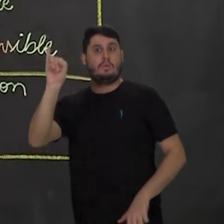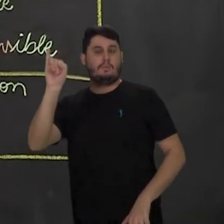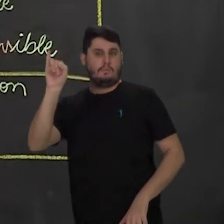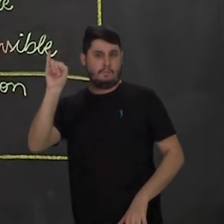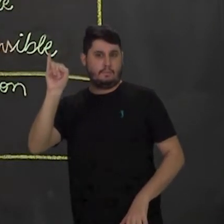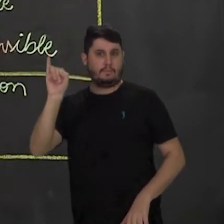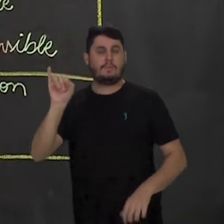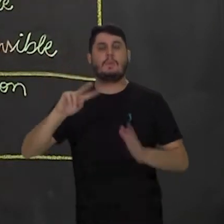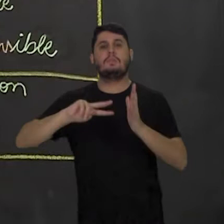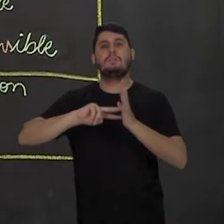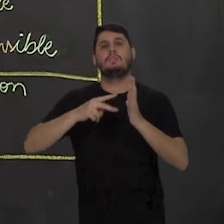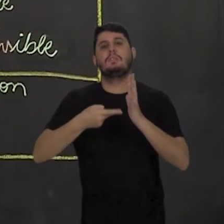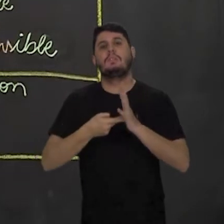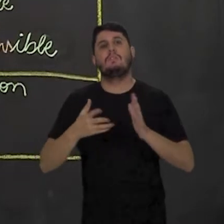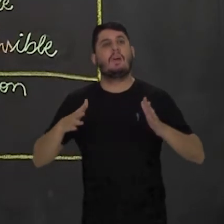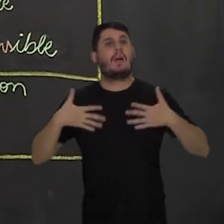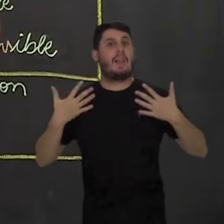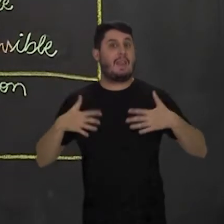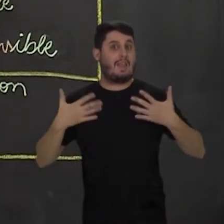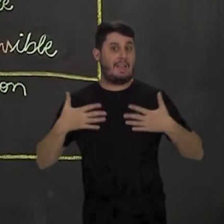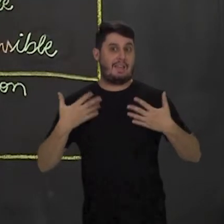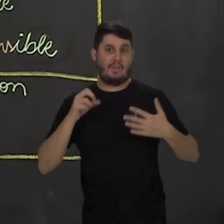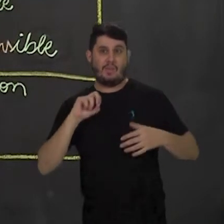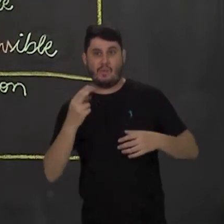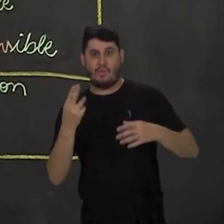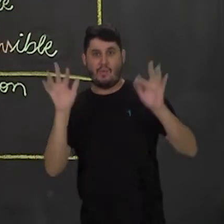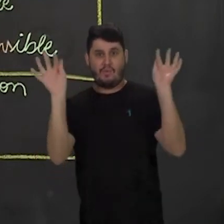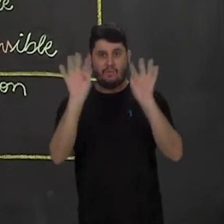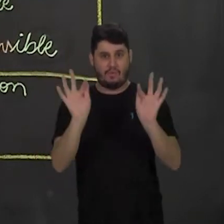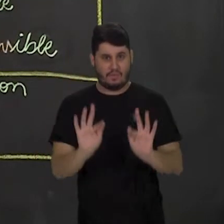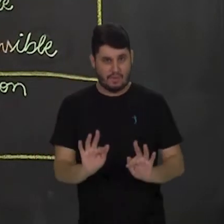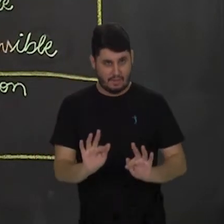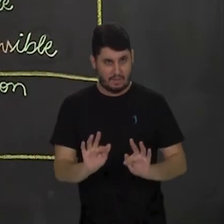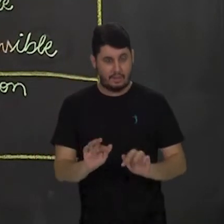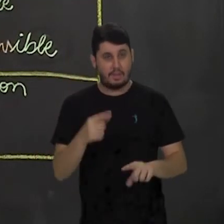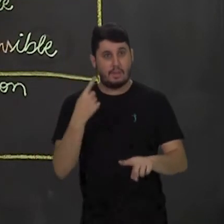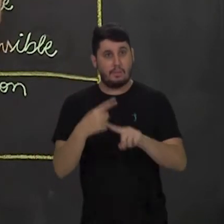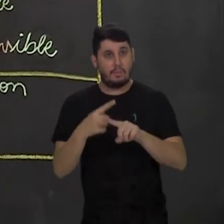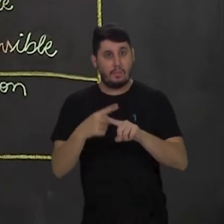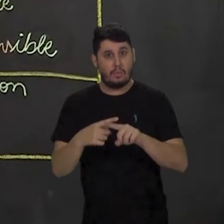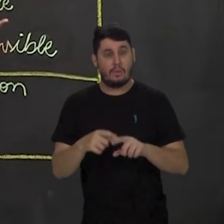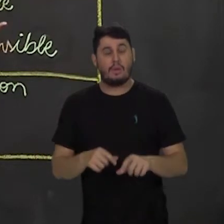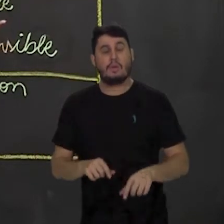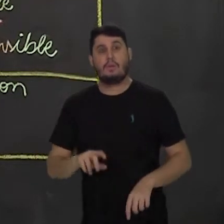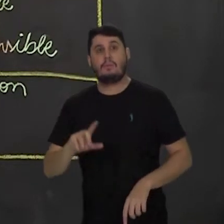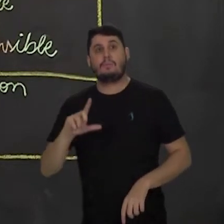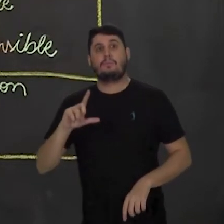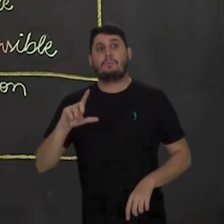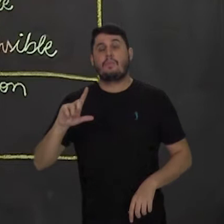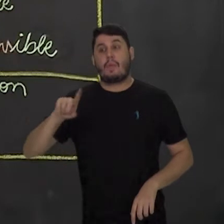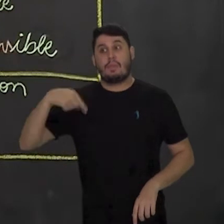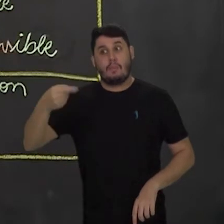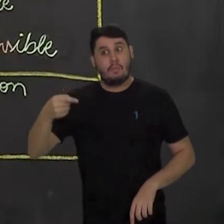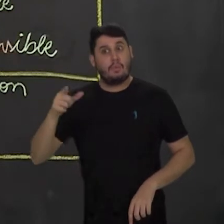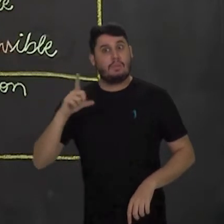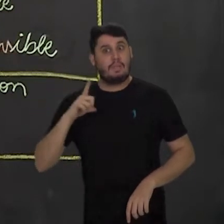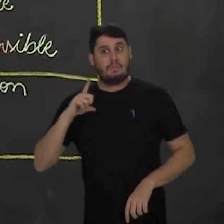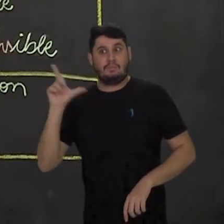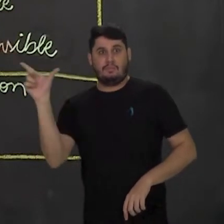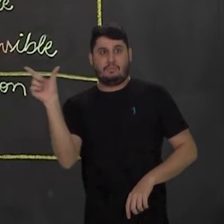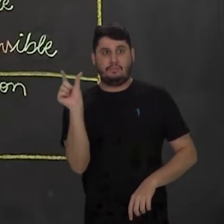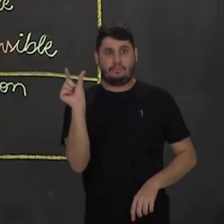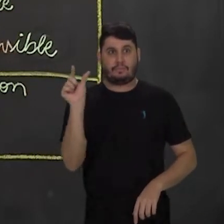português, alegre, feliz, isso é um adjetivo. No momento em que a gente juntou o sufixo -ness, happiness, o que era